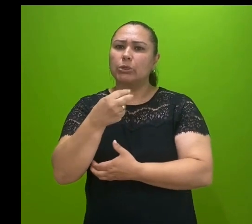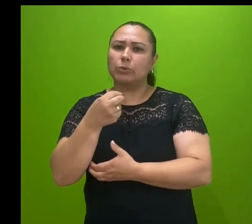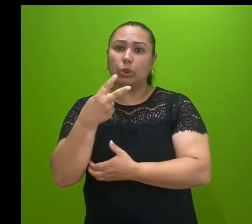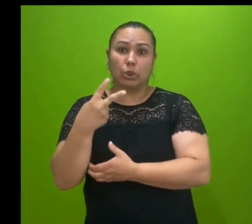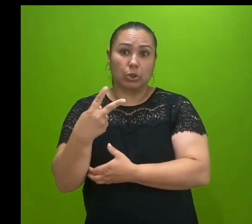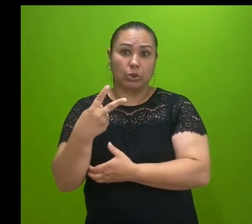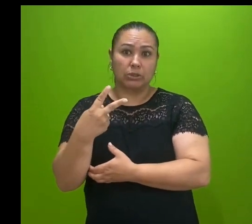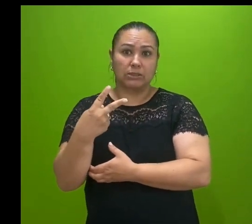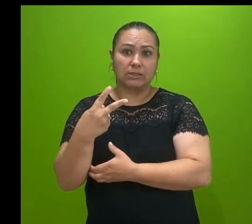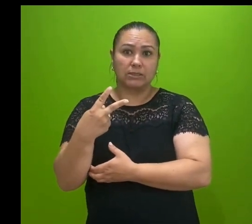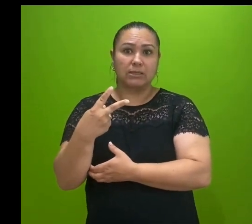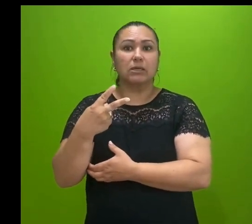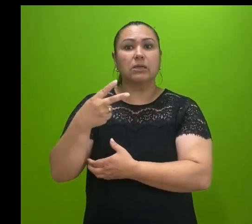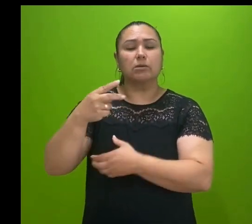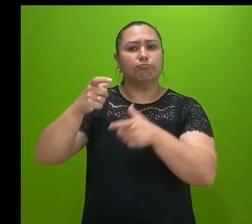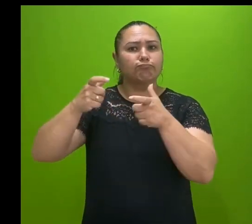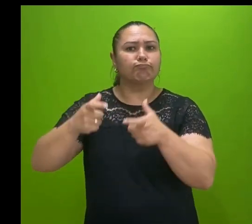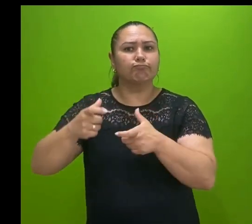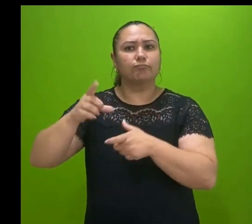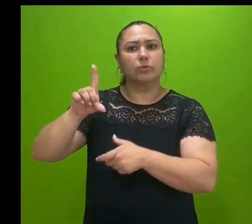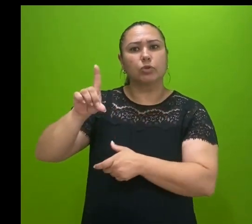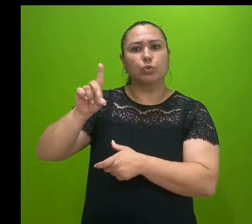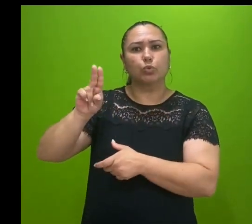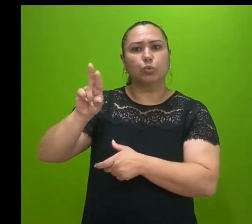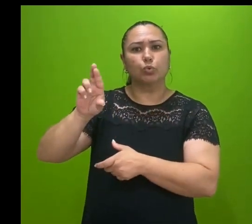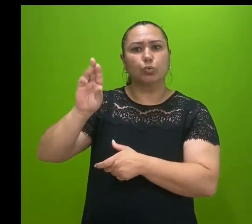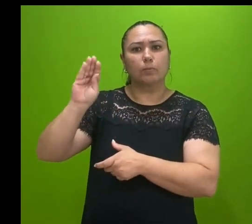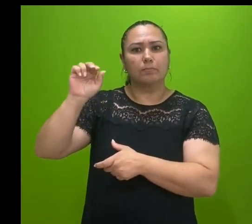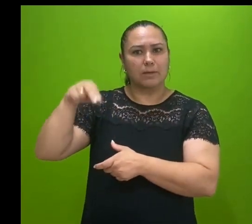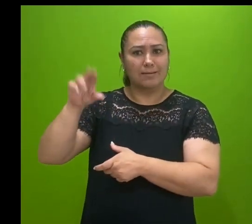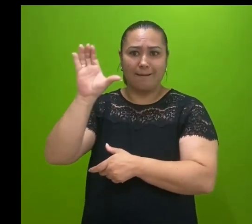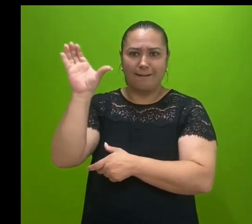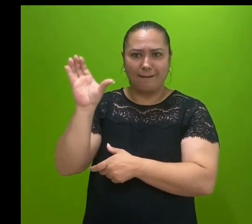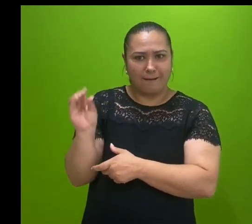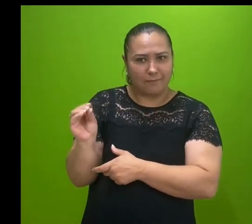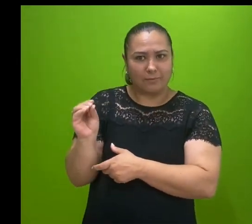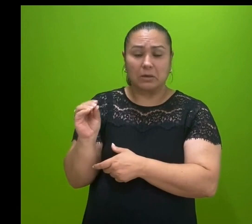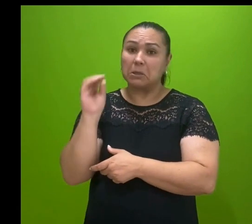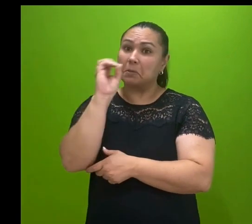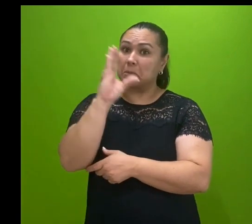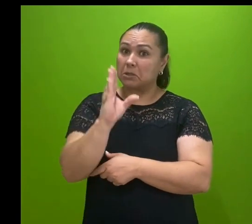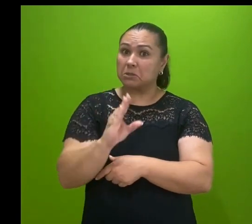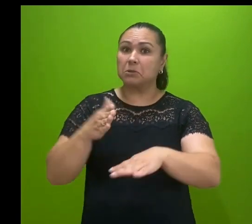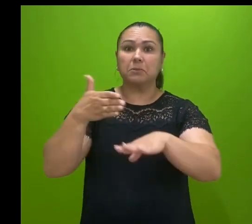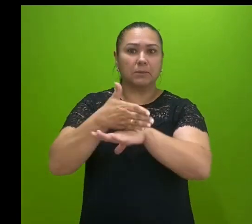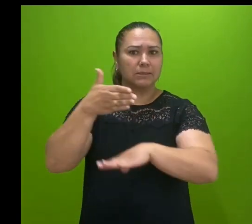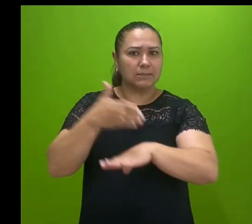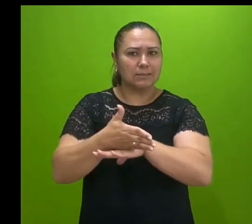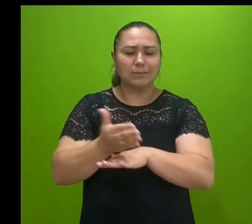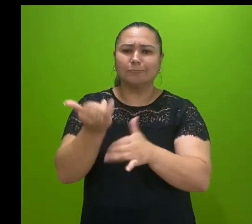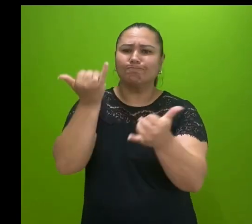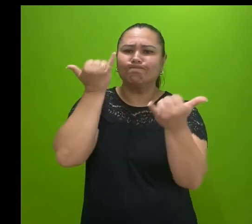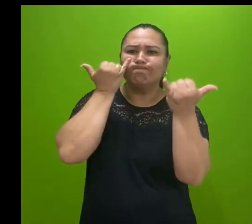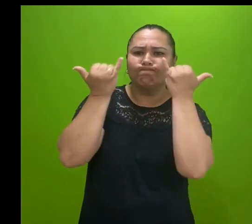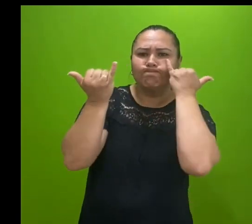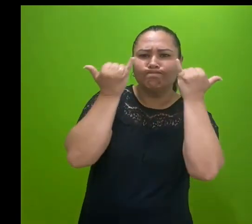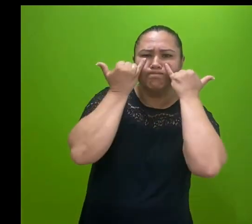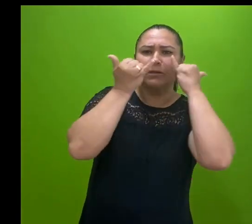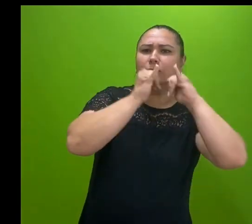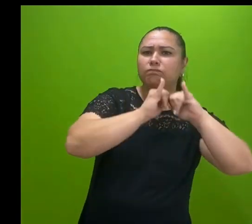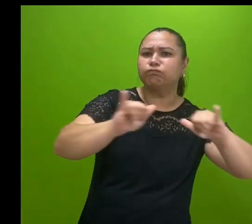da conferência de 2002 em Durban, em que o Brasil participa. E